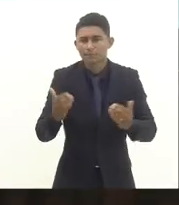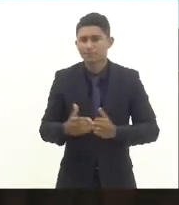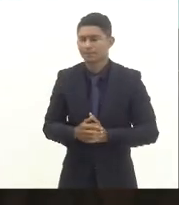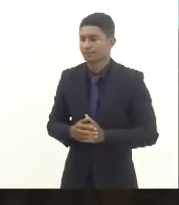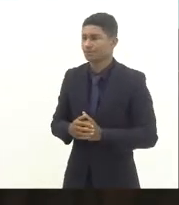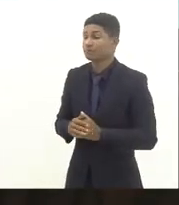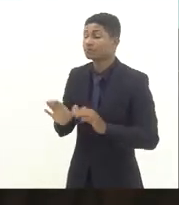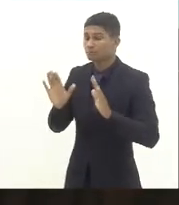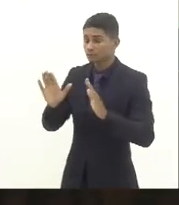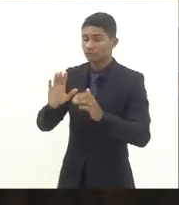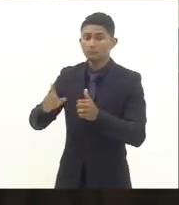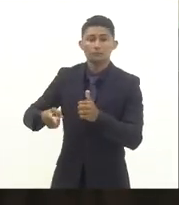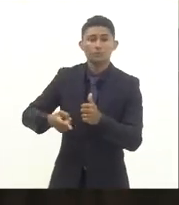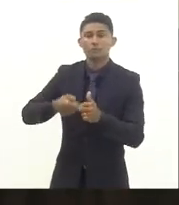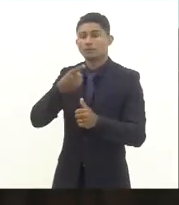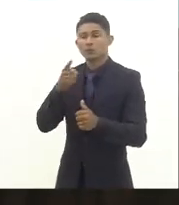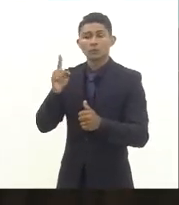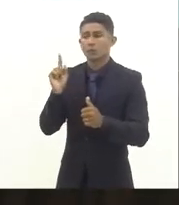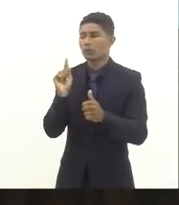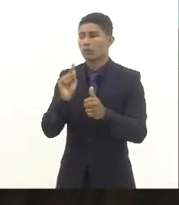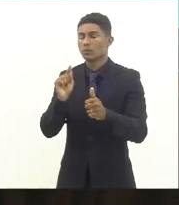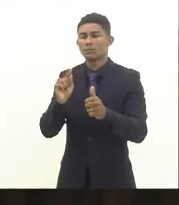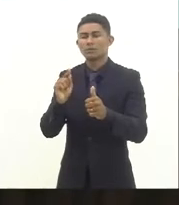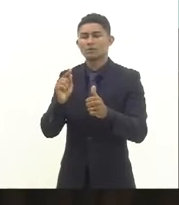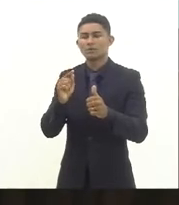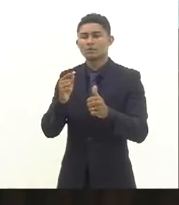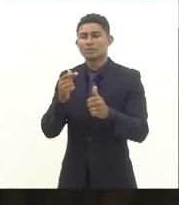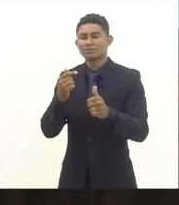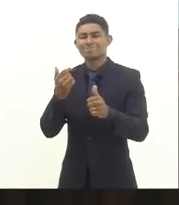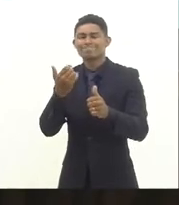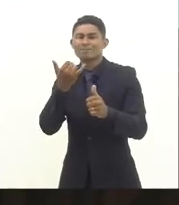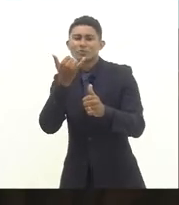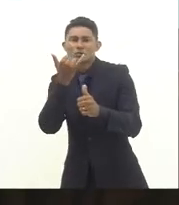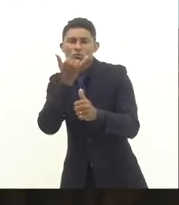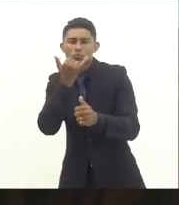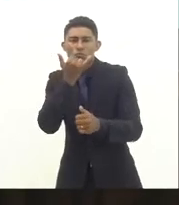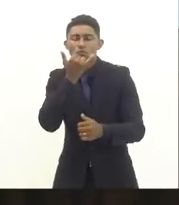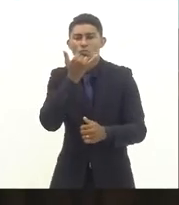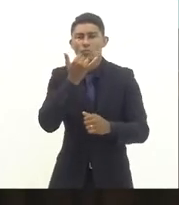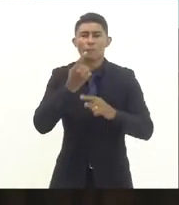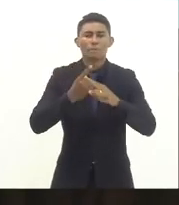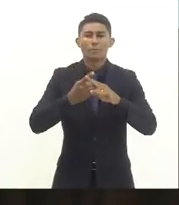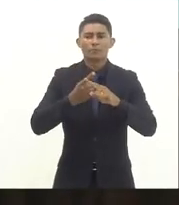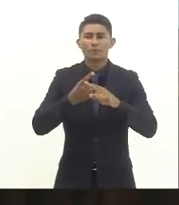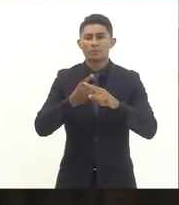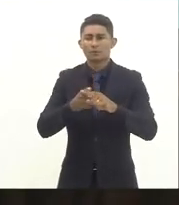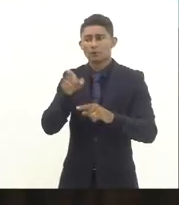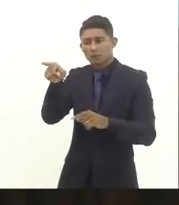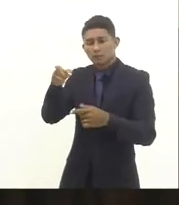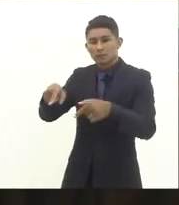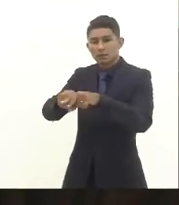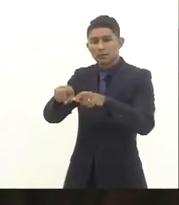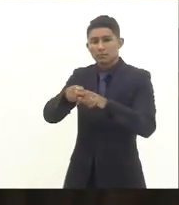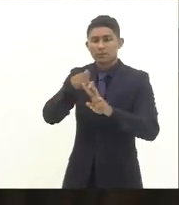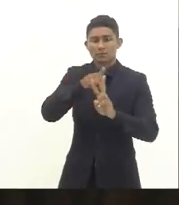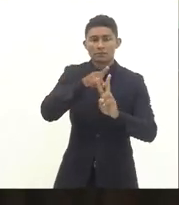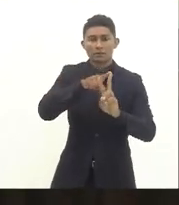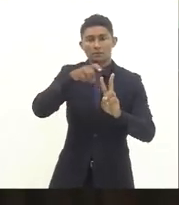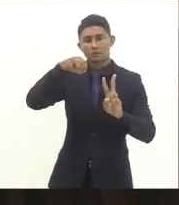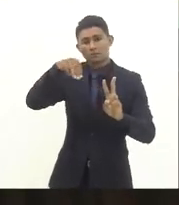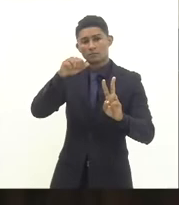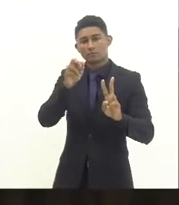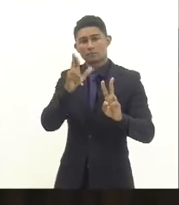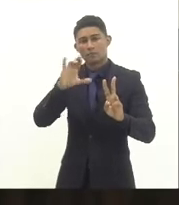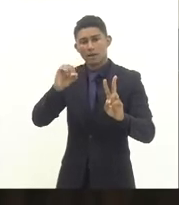Marta primeiro pedir desculpas aqui porque a vossa excelência' deputada mas foram fundamental